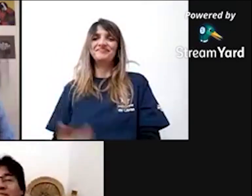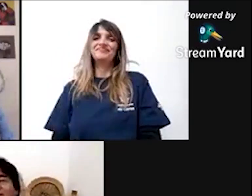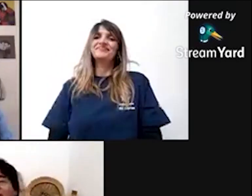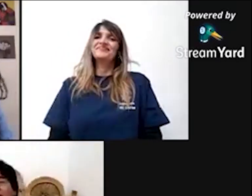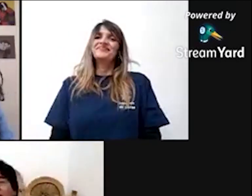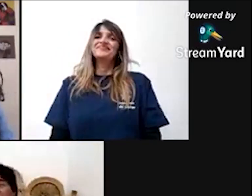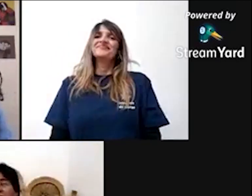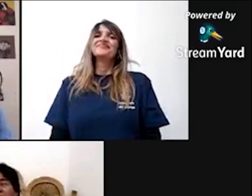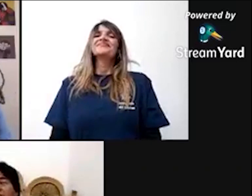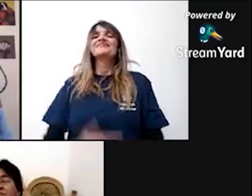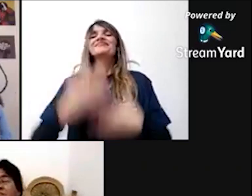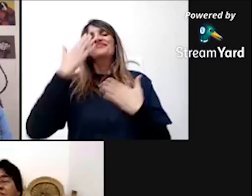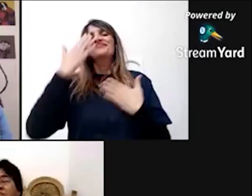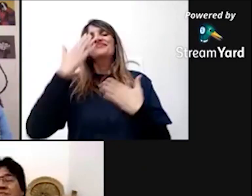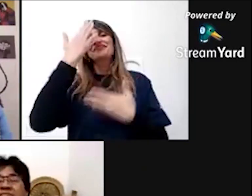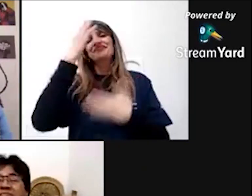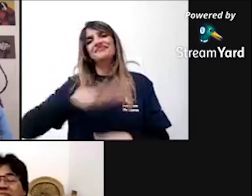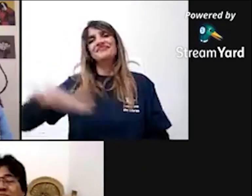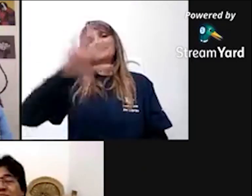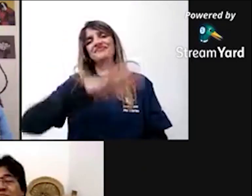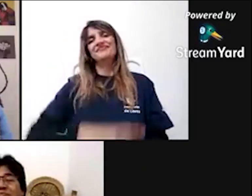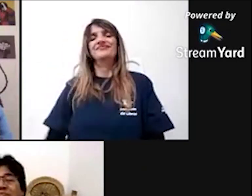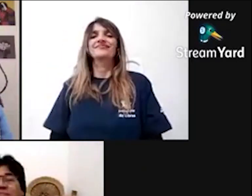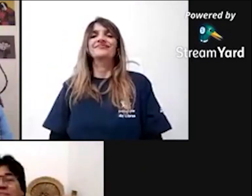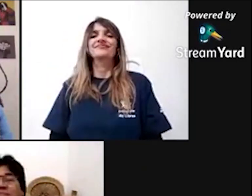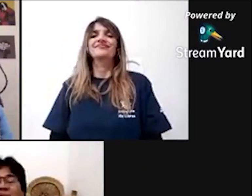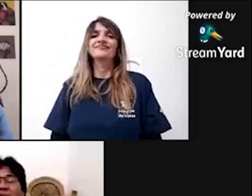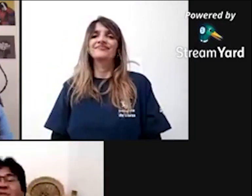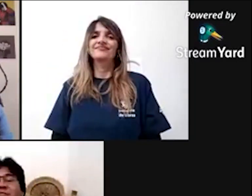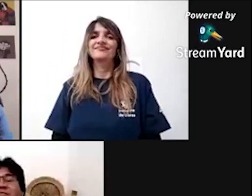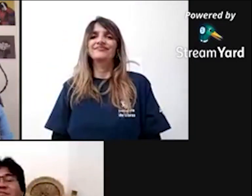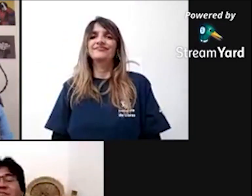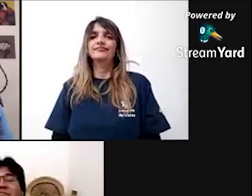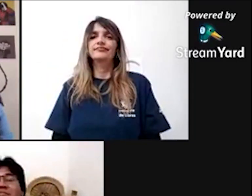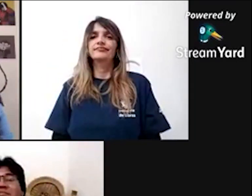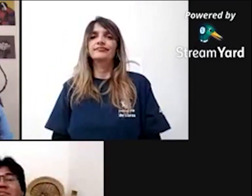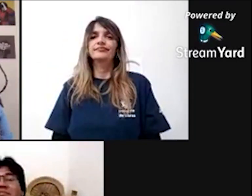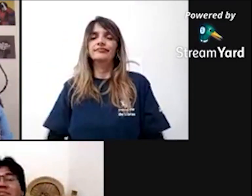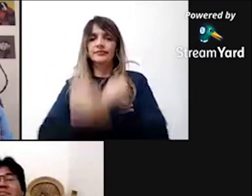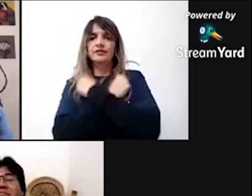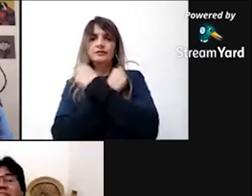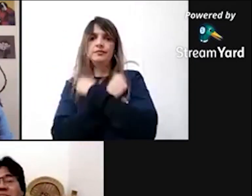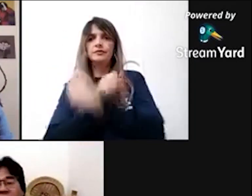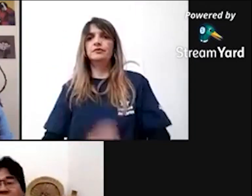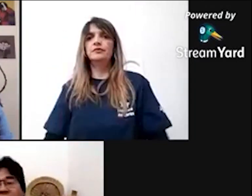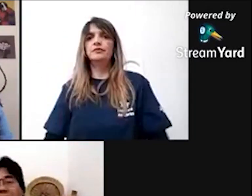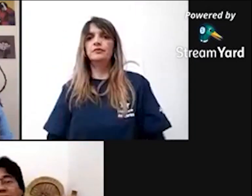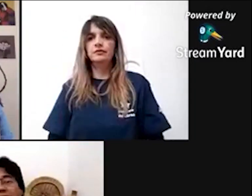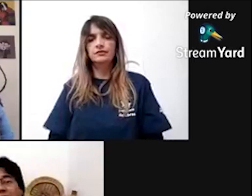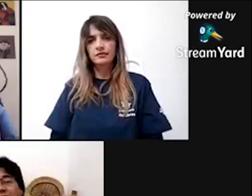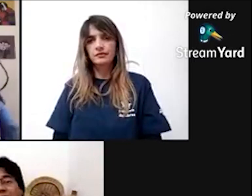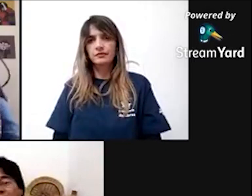obrigado todo mundo, Cristina, um grande abraço em você e nas suas meninas aí em casa.